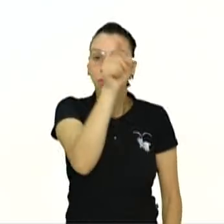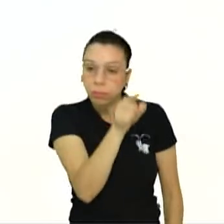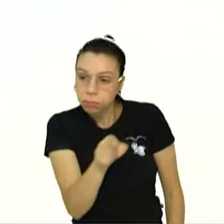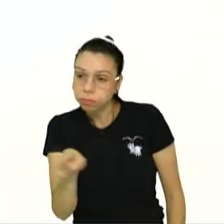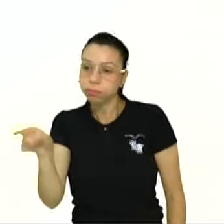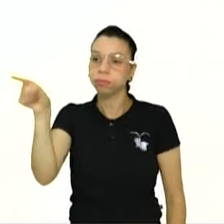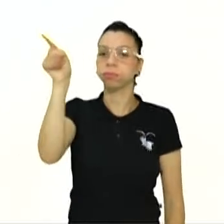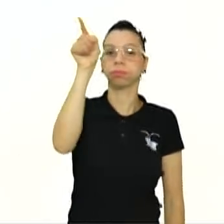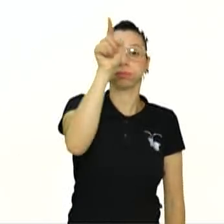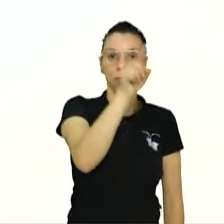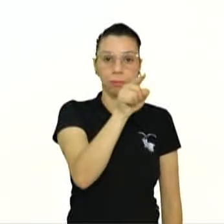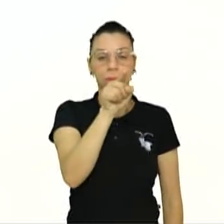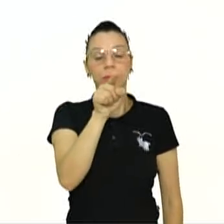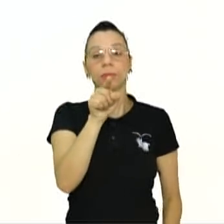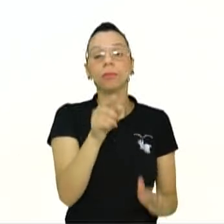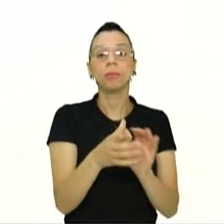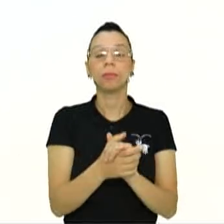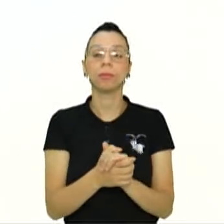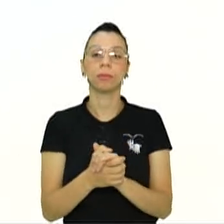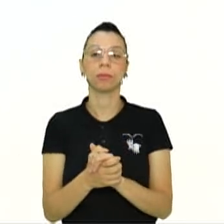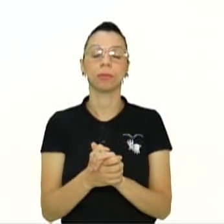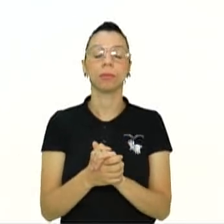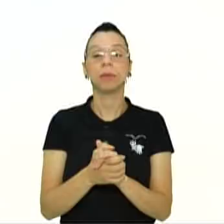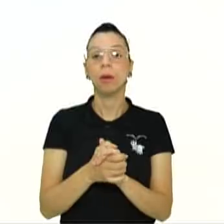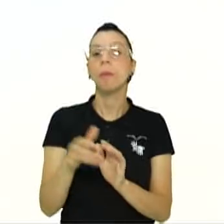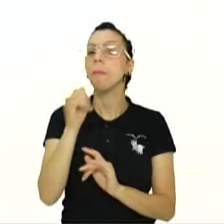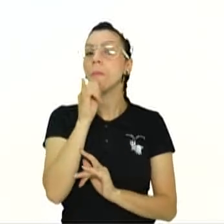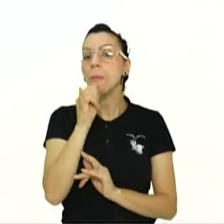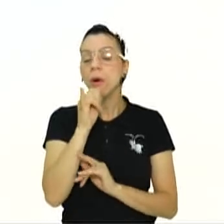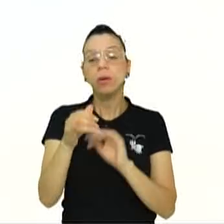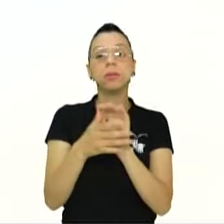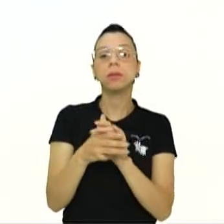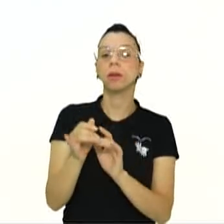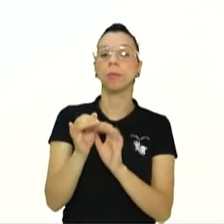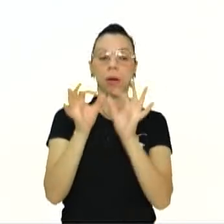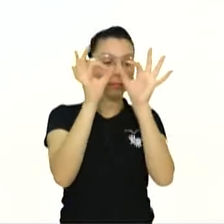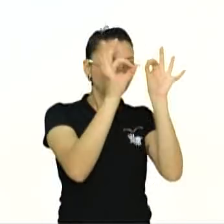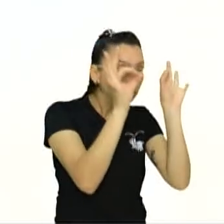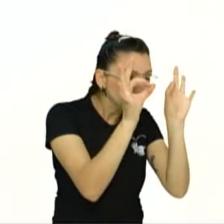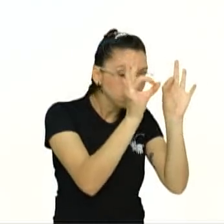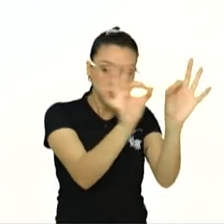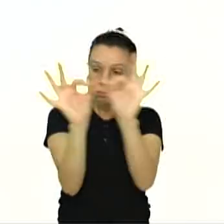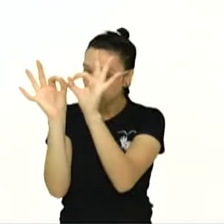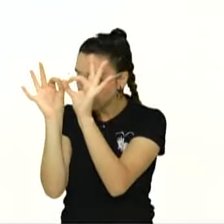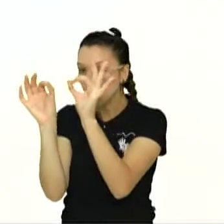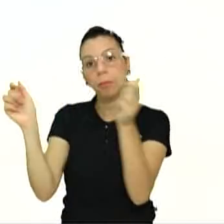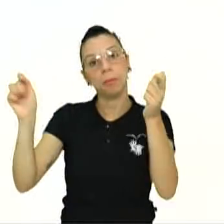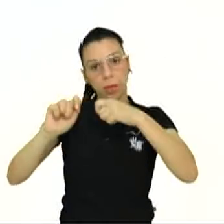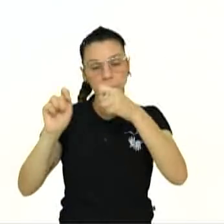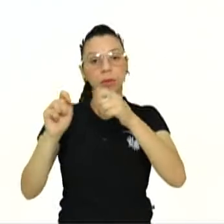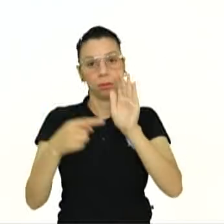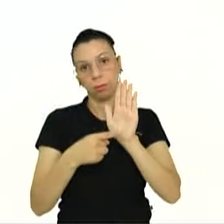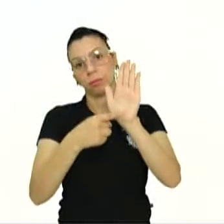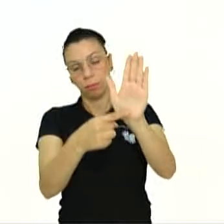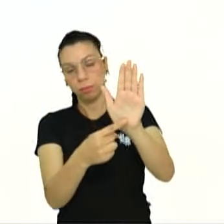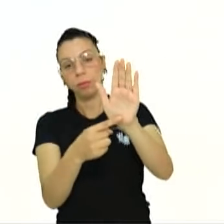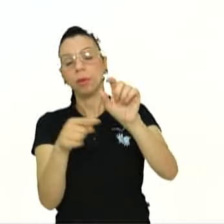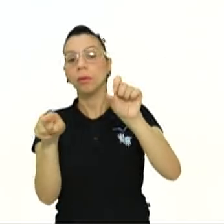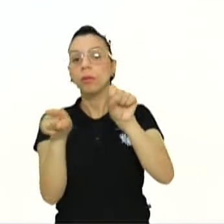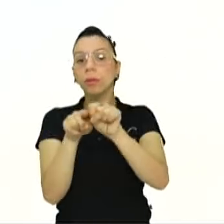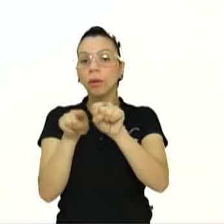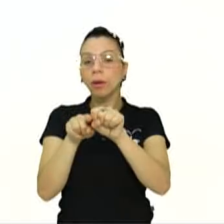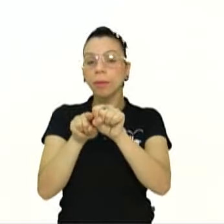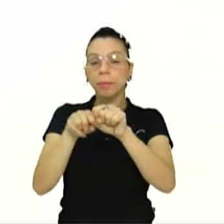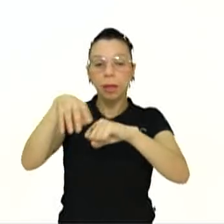grande, indicando qual a direção que o seu personagem está olhando. Desenhe os cílios